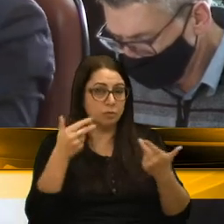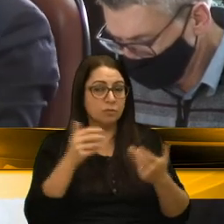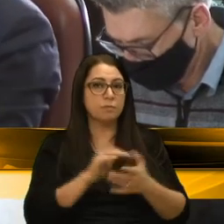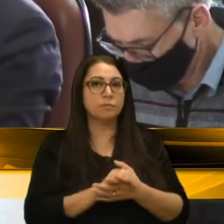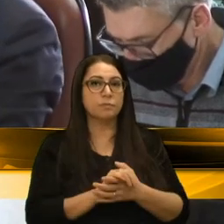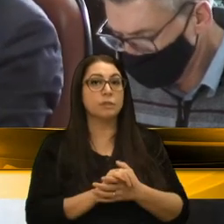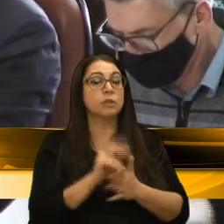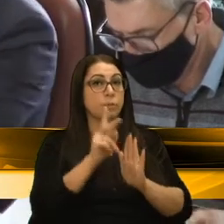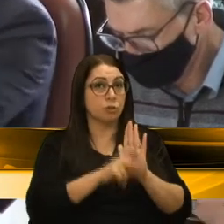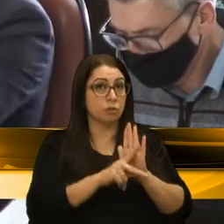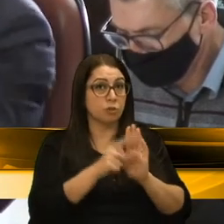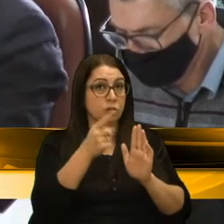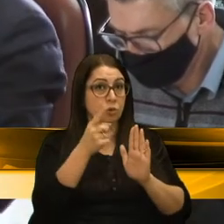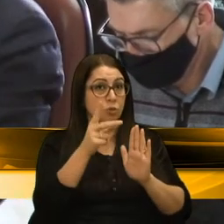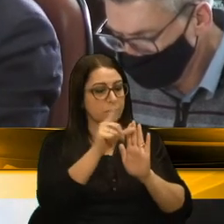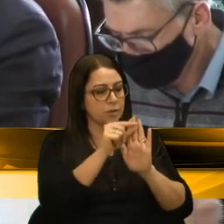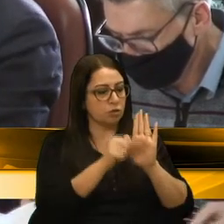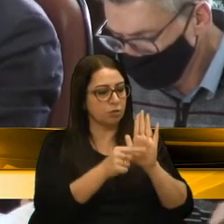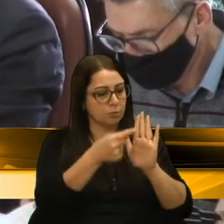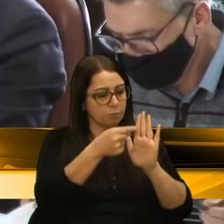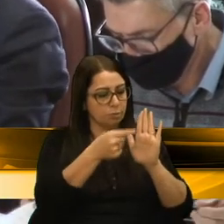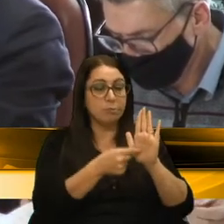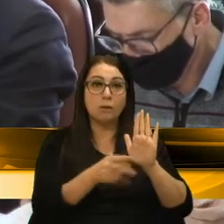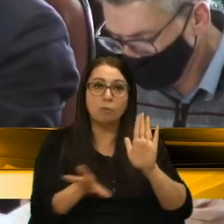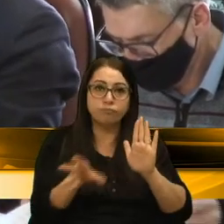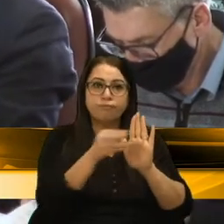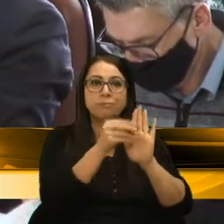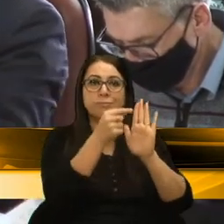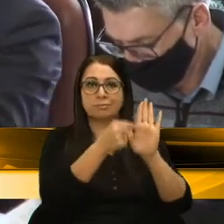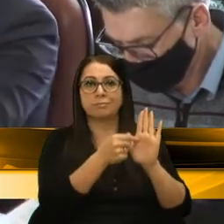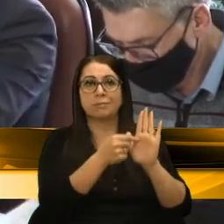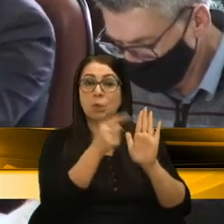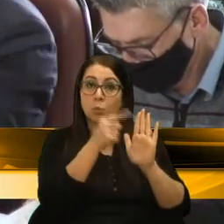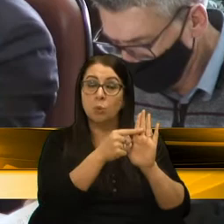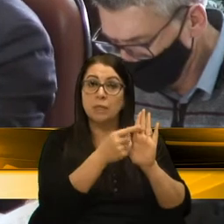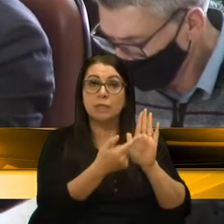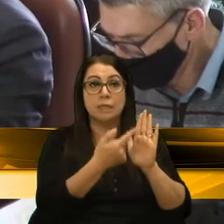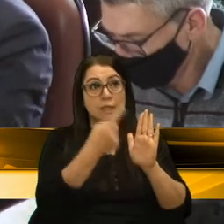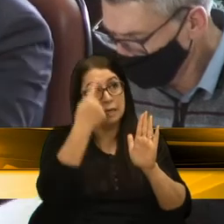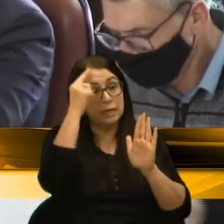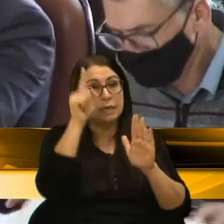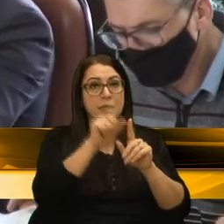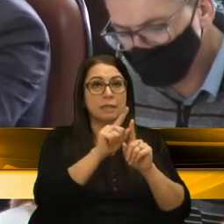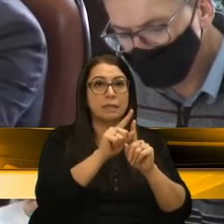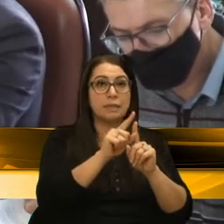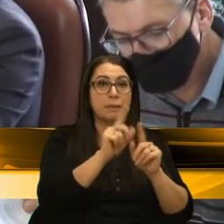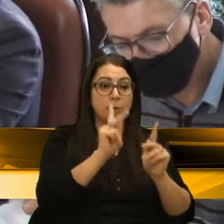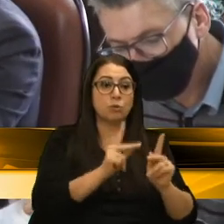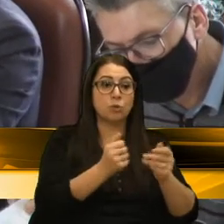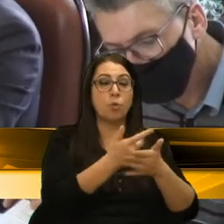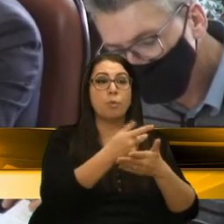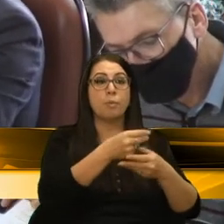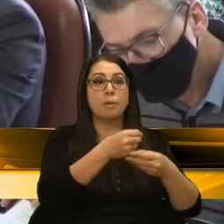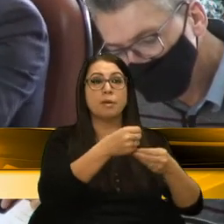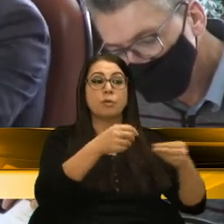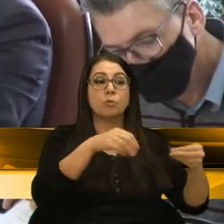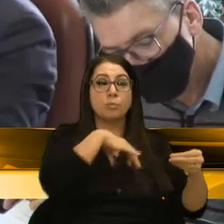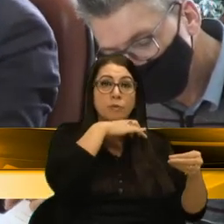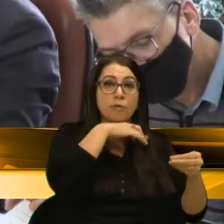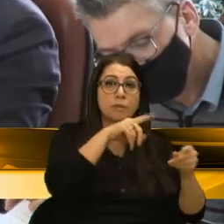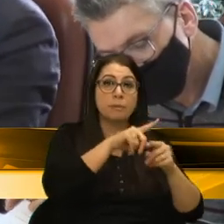E o projeto, em 2 artigos, sintetiza tudo isso. Num deles, cria um mecanismo entre o adquirente do imóvel e o